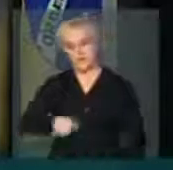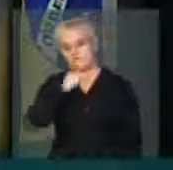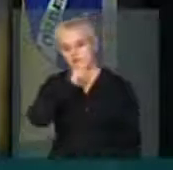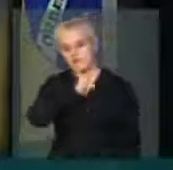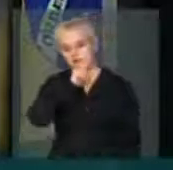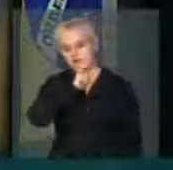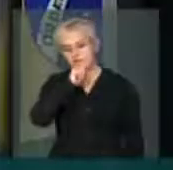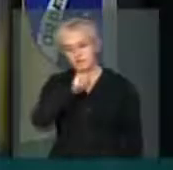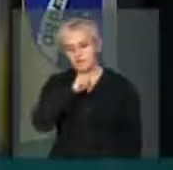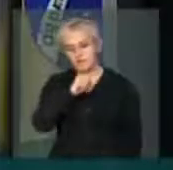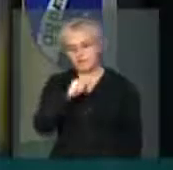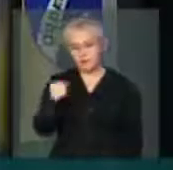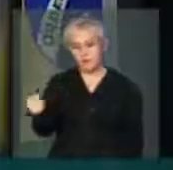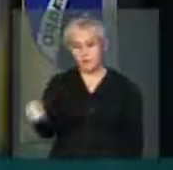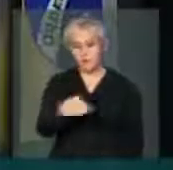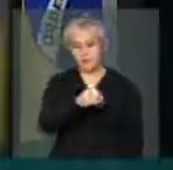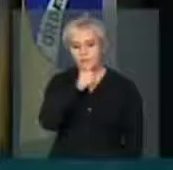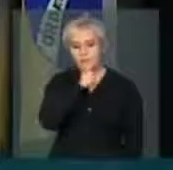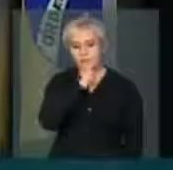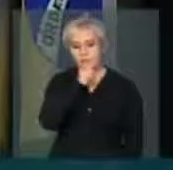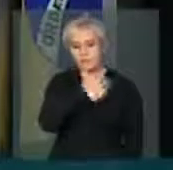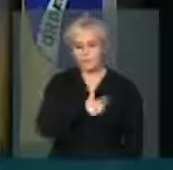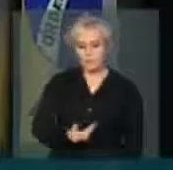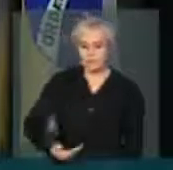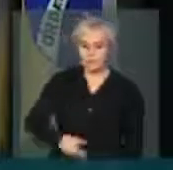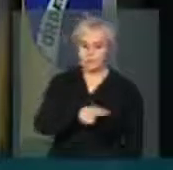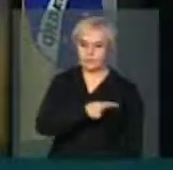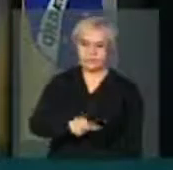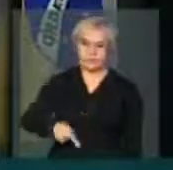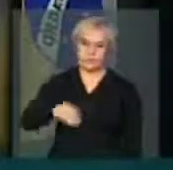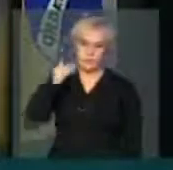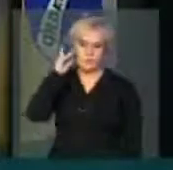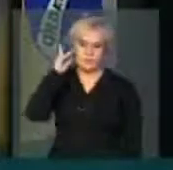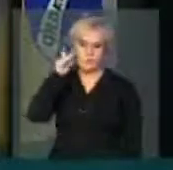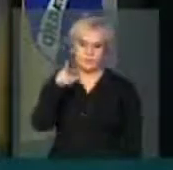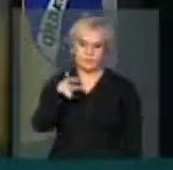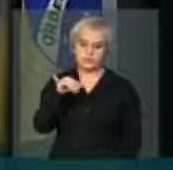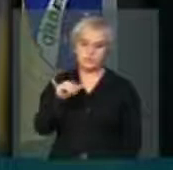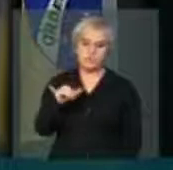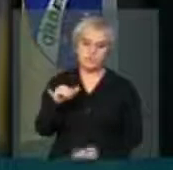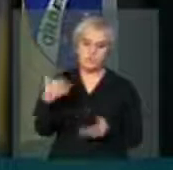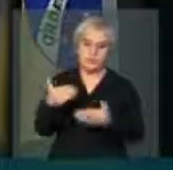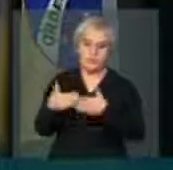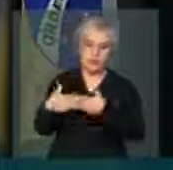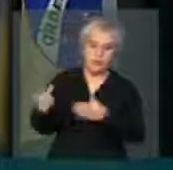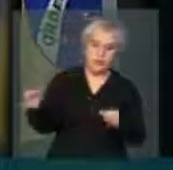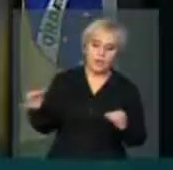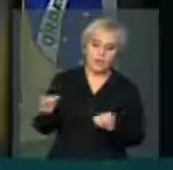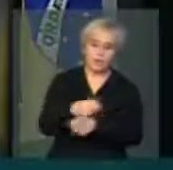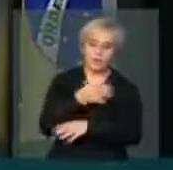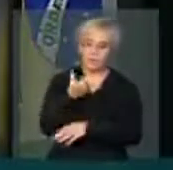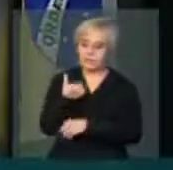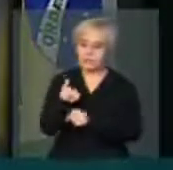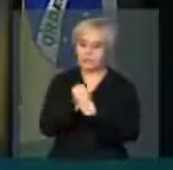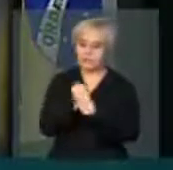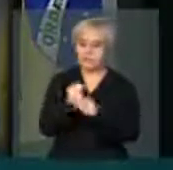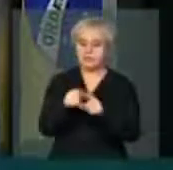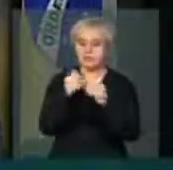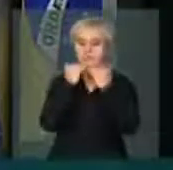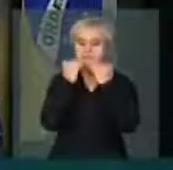vai fazer 100 dias na próxima semana sem ter nada de positivo a apresentar ou